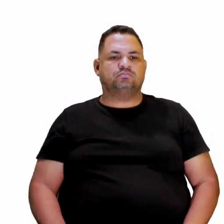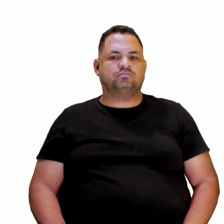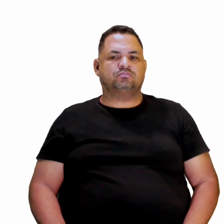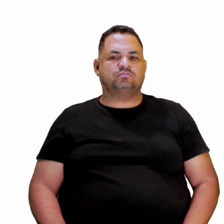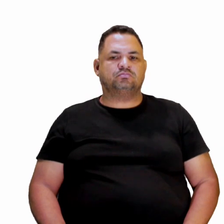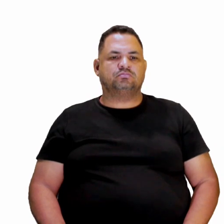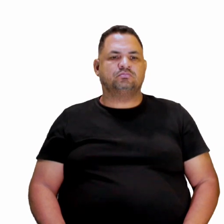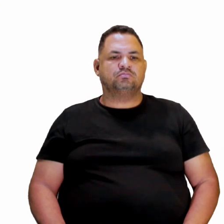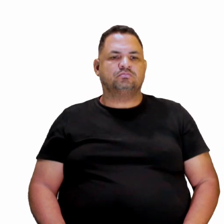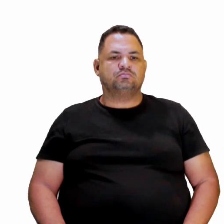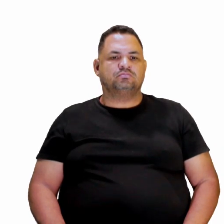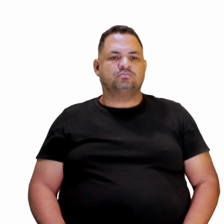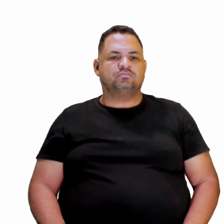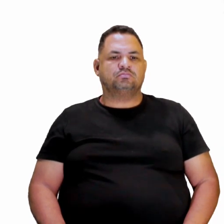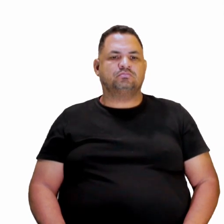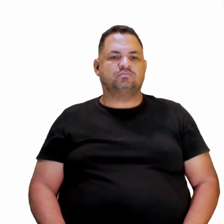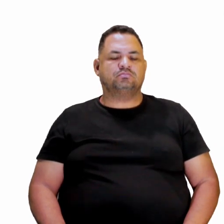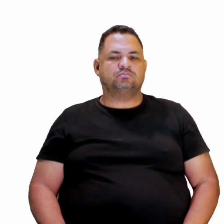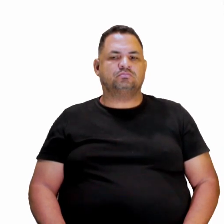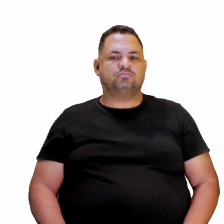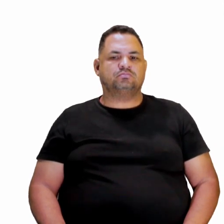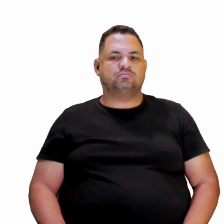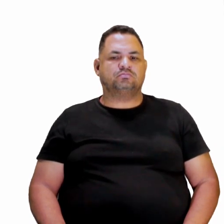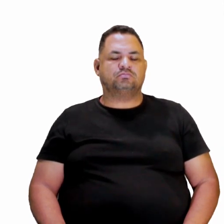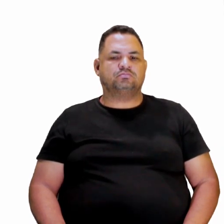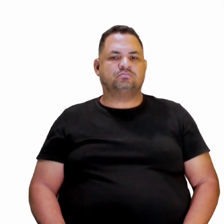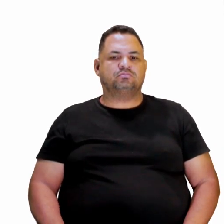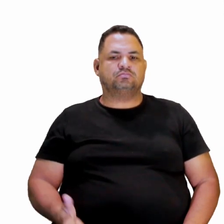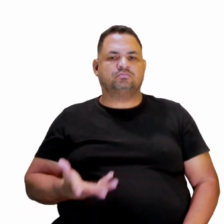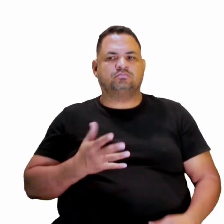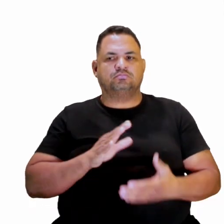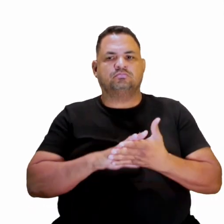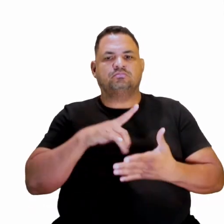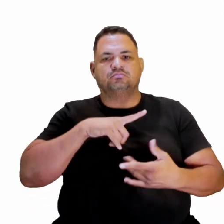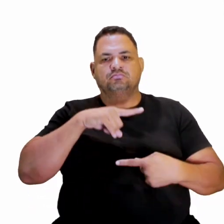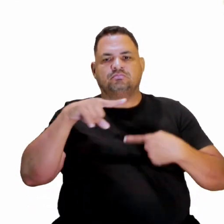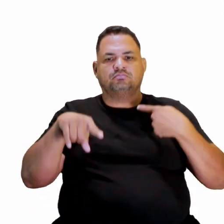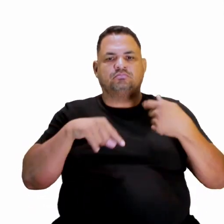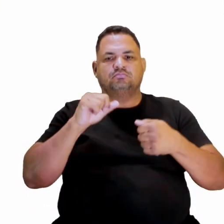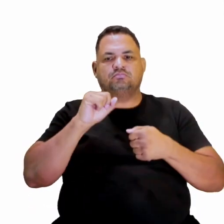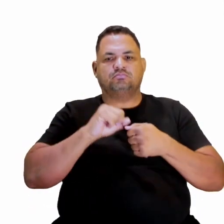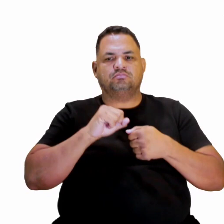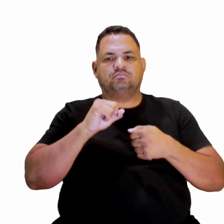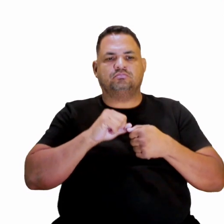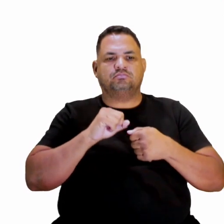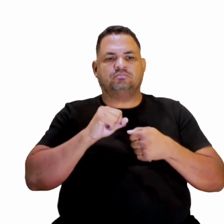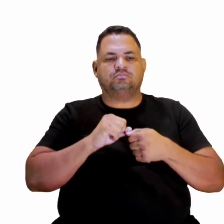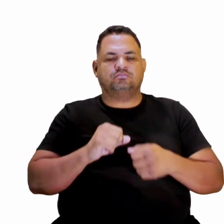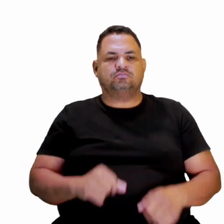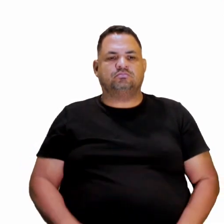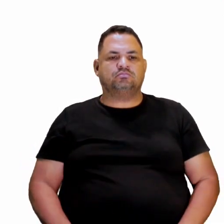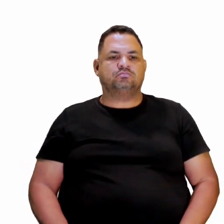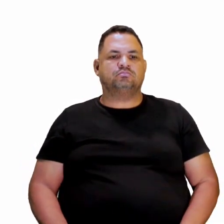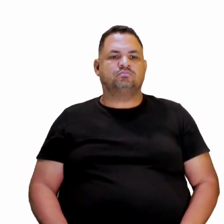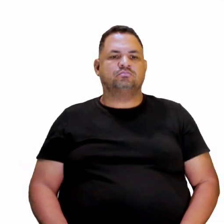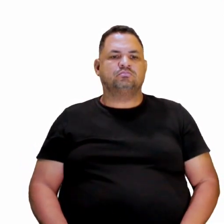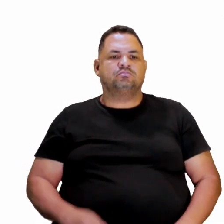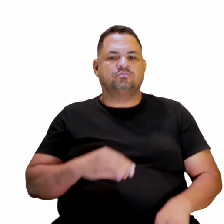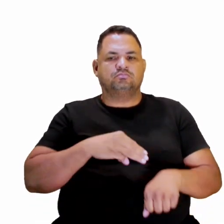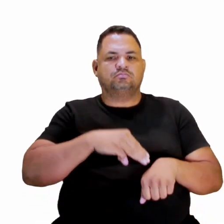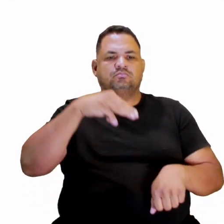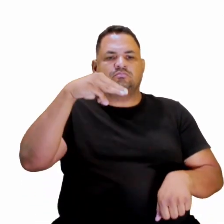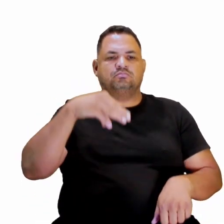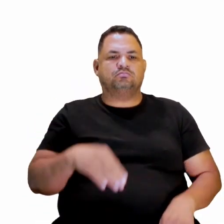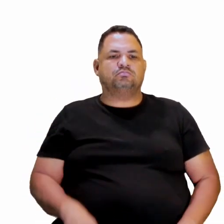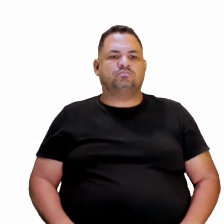a master and a doctorate degree, ou seja, ele pretende fazer master degree, que é mestrado,